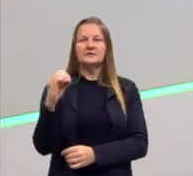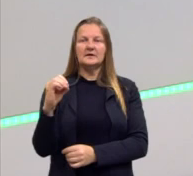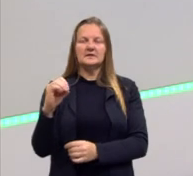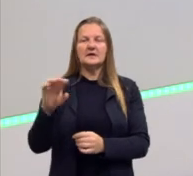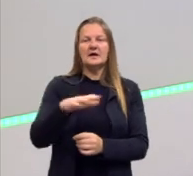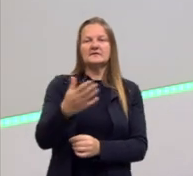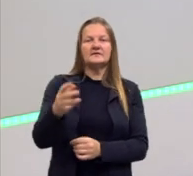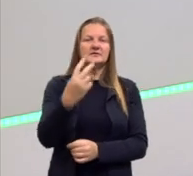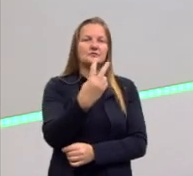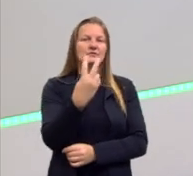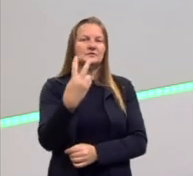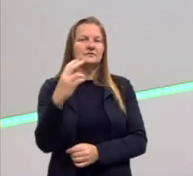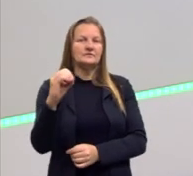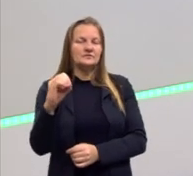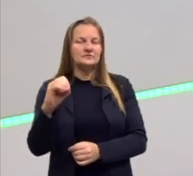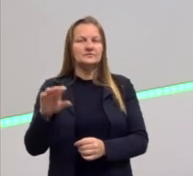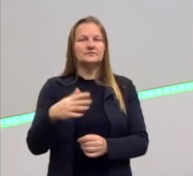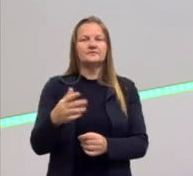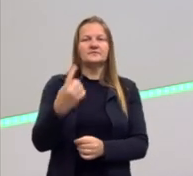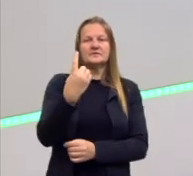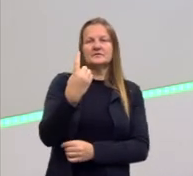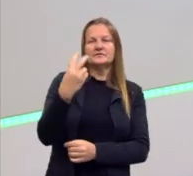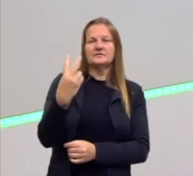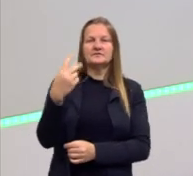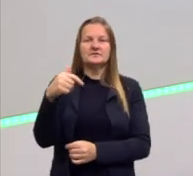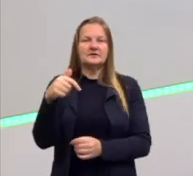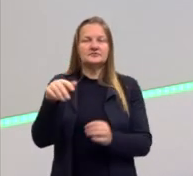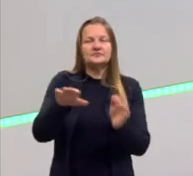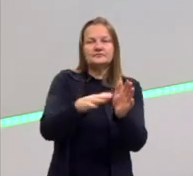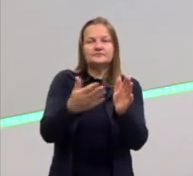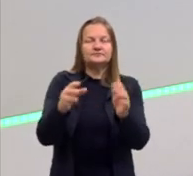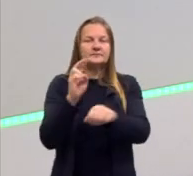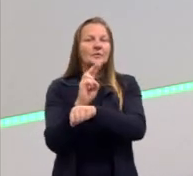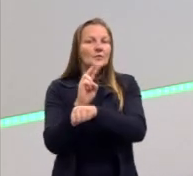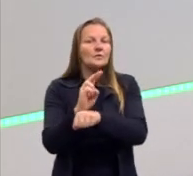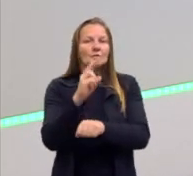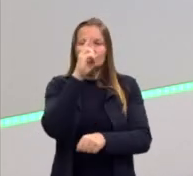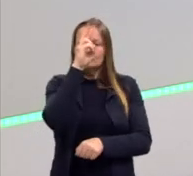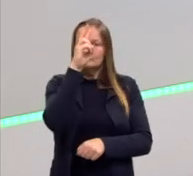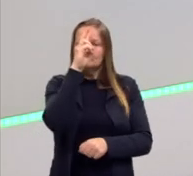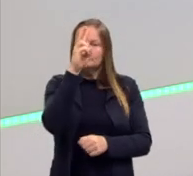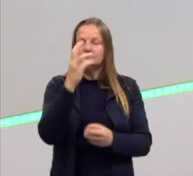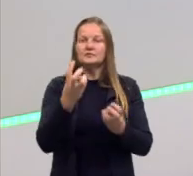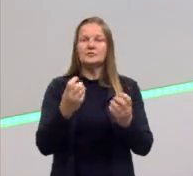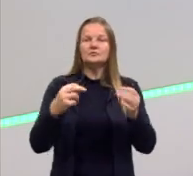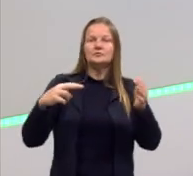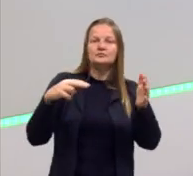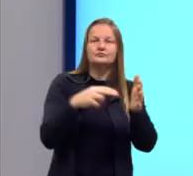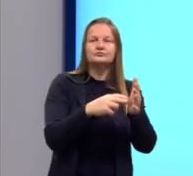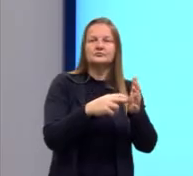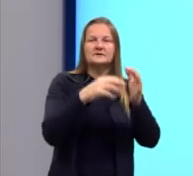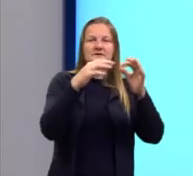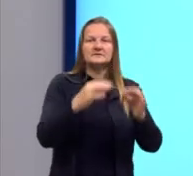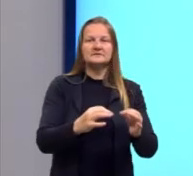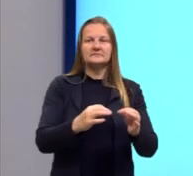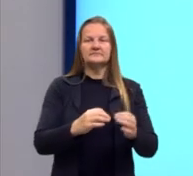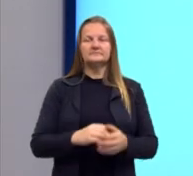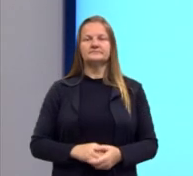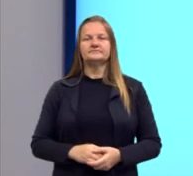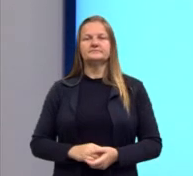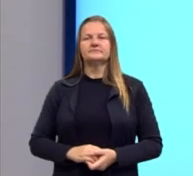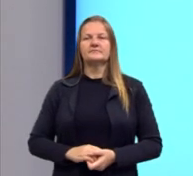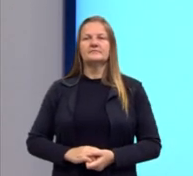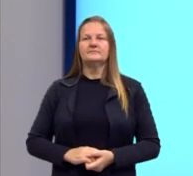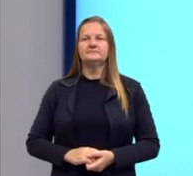às vezes é 220 às vezes 127 né a gente precisa cuidar de sua atenção para ligar né para comprar